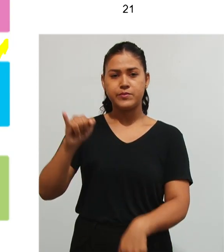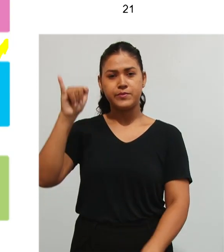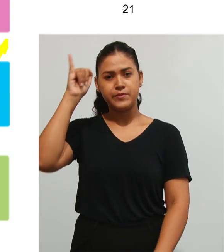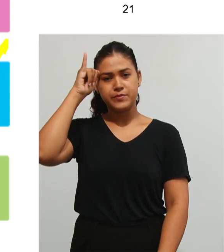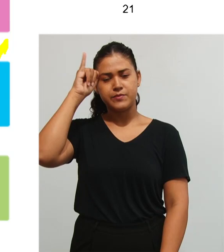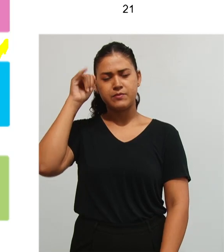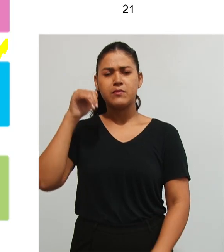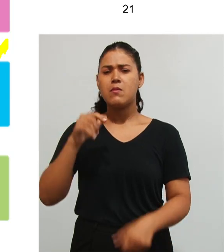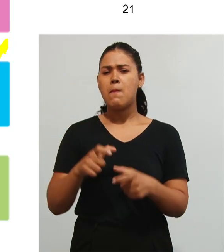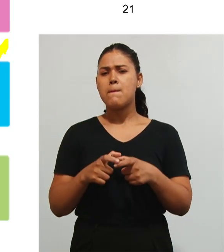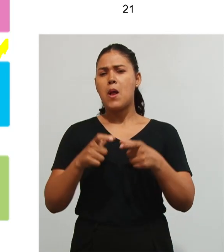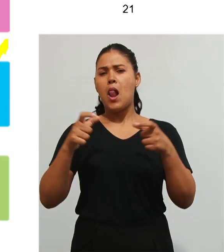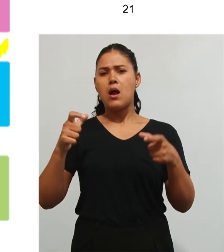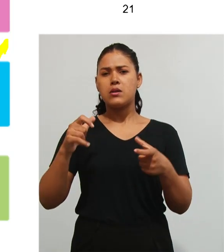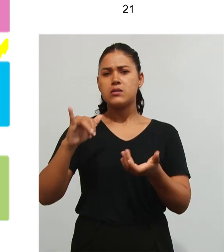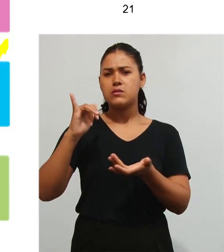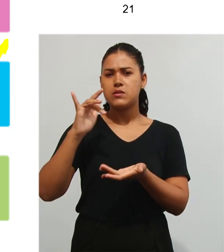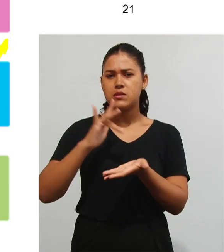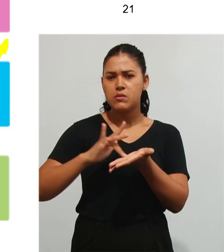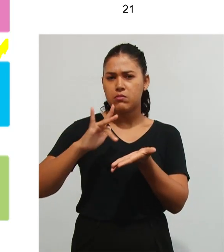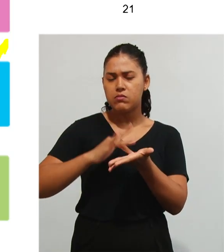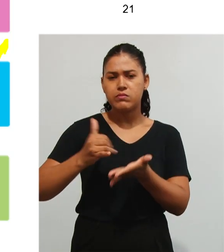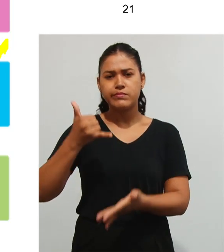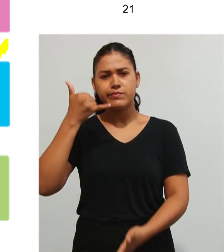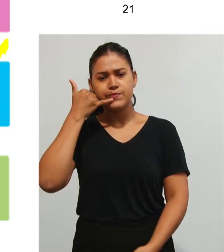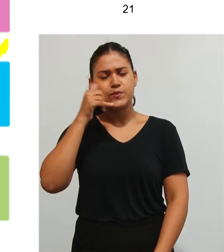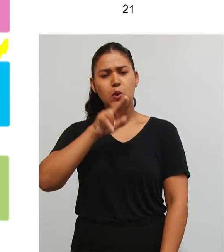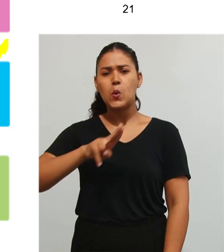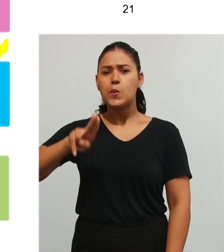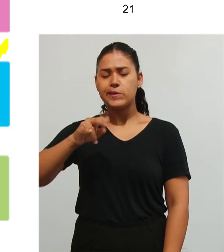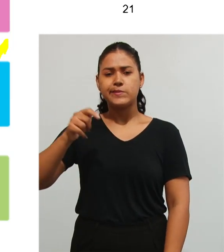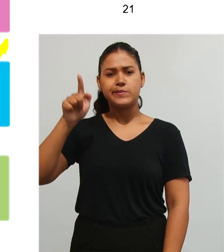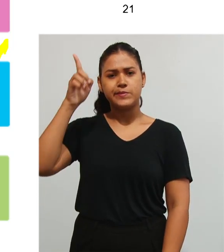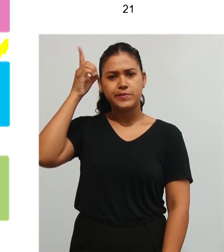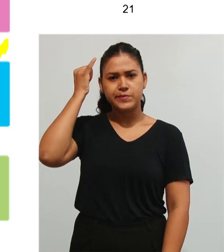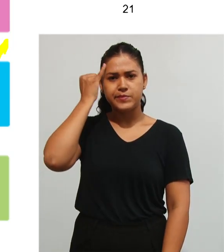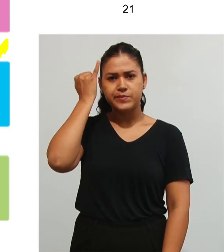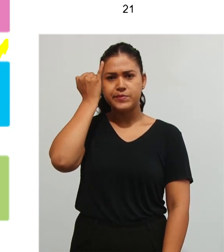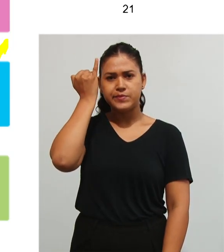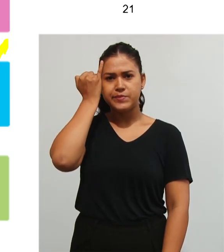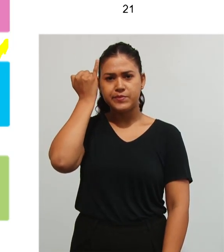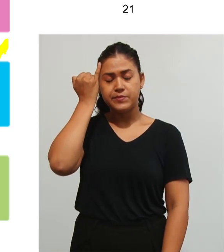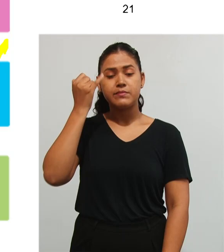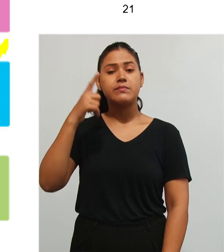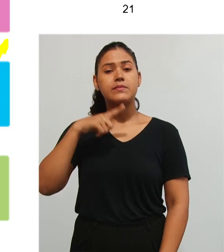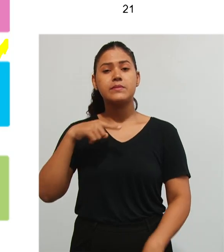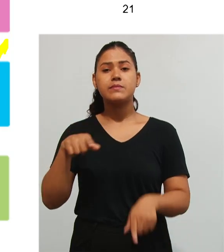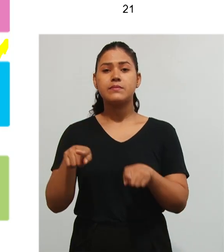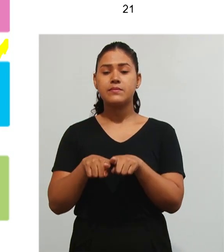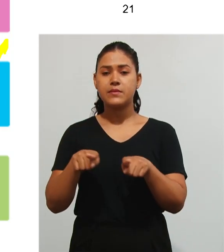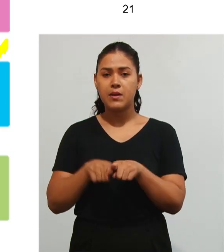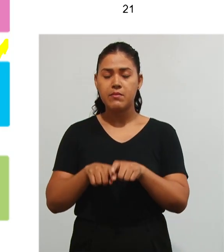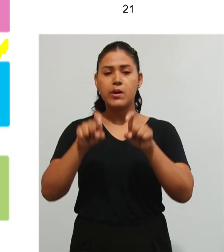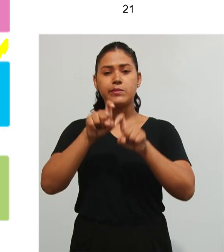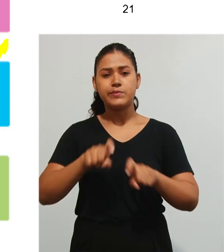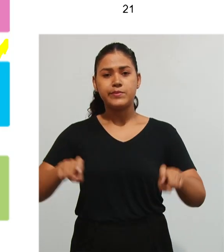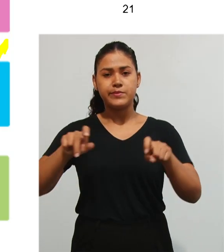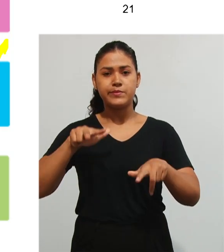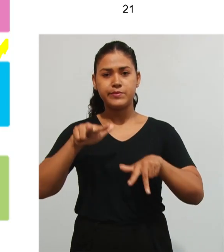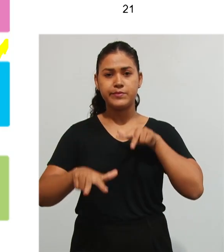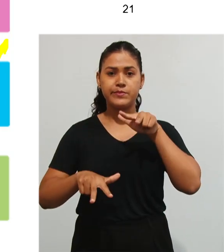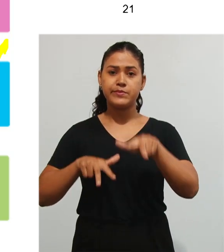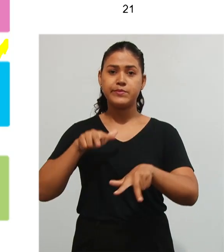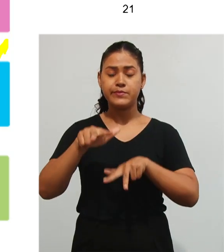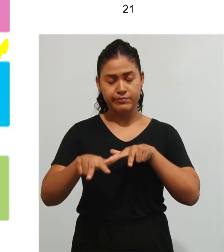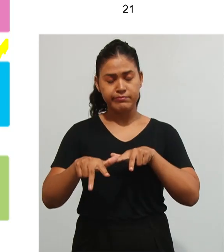a grande maioria dos smartphones do mercado utilizam o Android. E nós temos também o Linux, então são os últimos dois